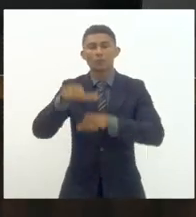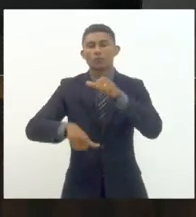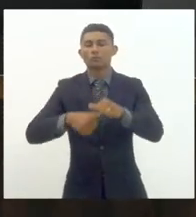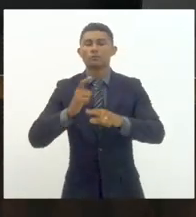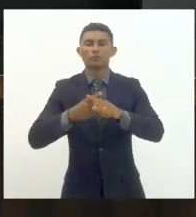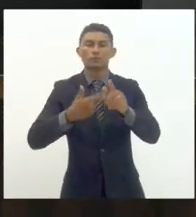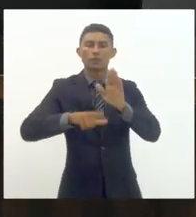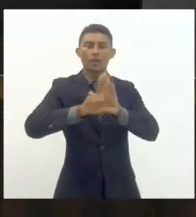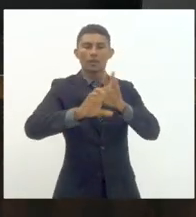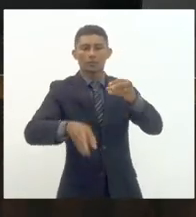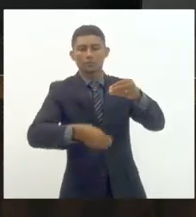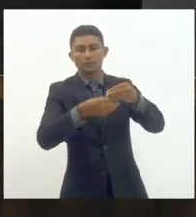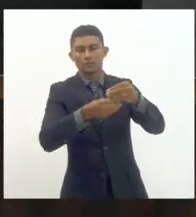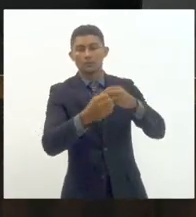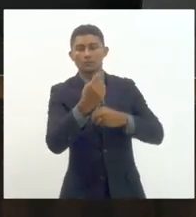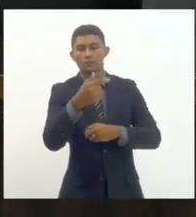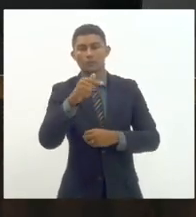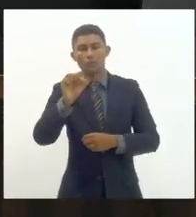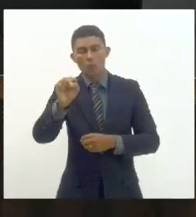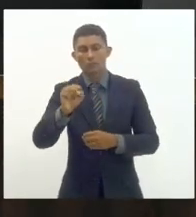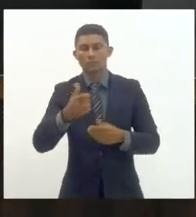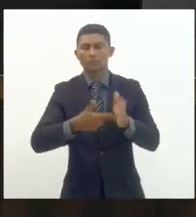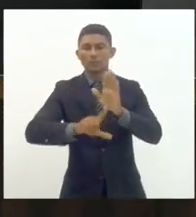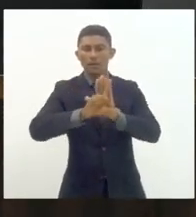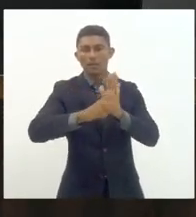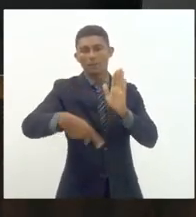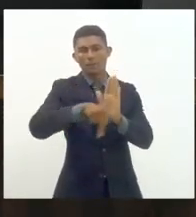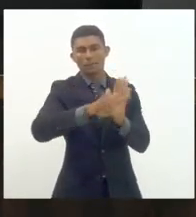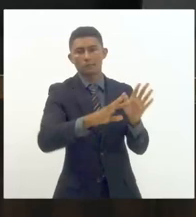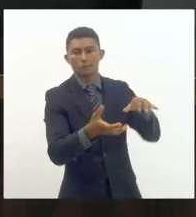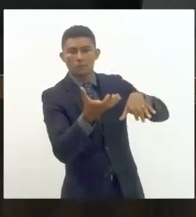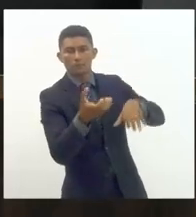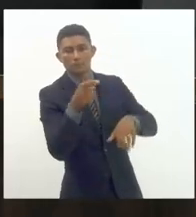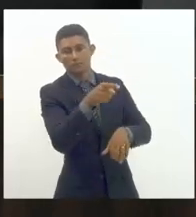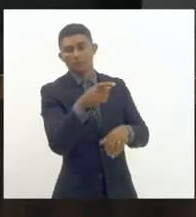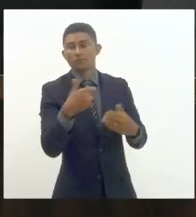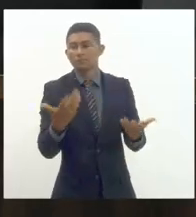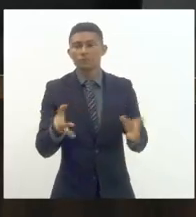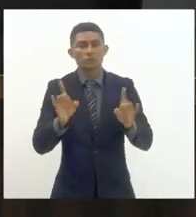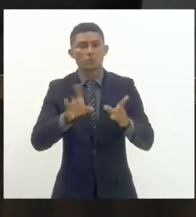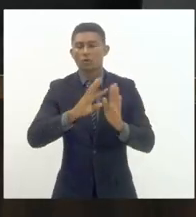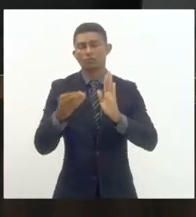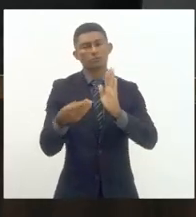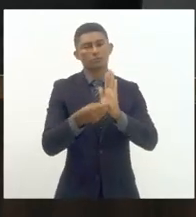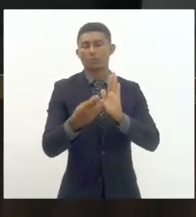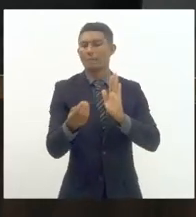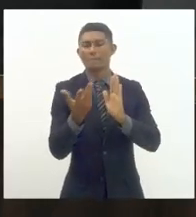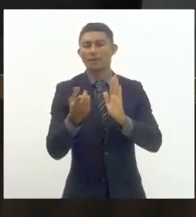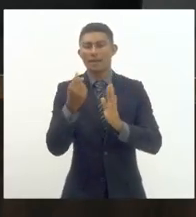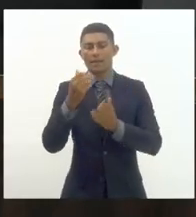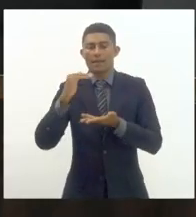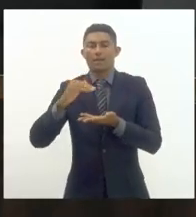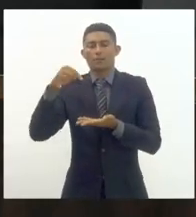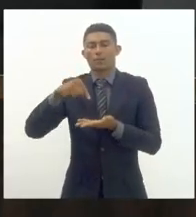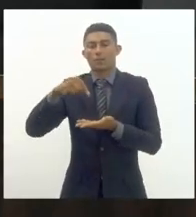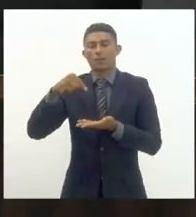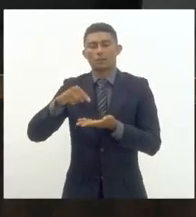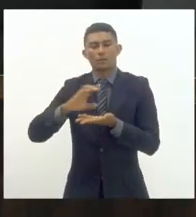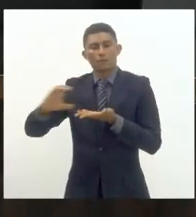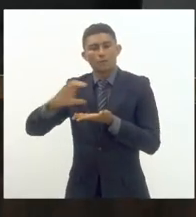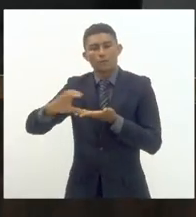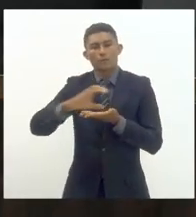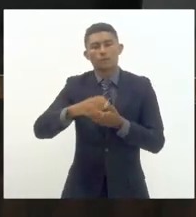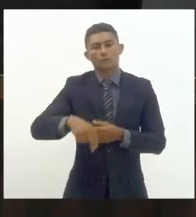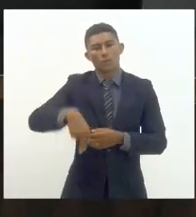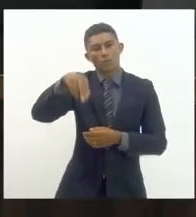Complementar 178 Federal do Congresso. Então, é só dar forma para poder passar os recursos para a região norte e